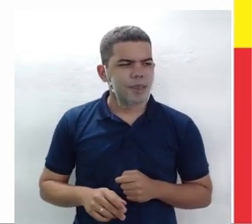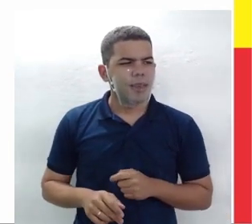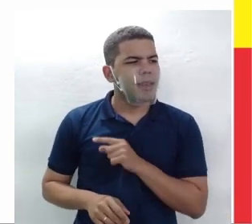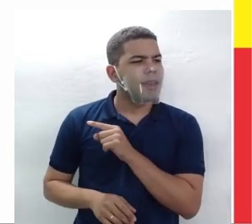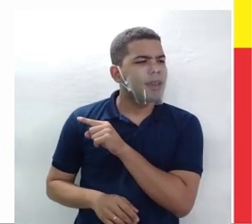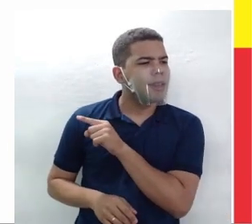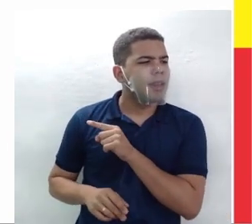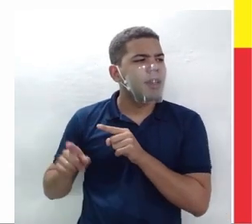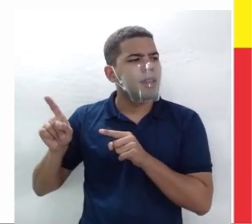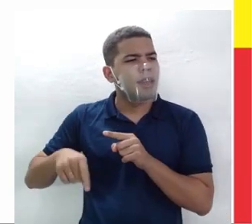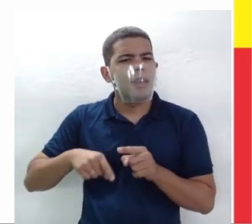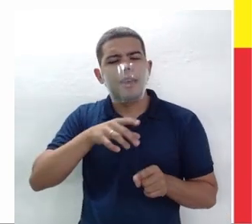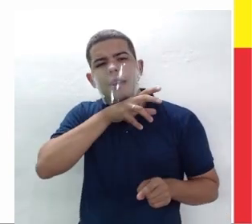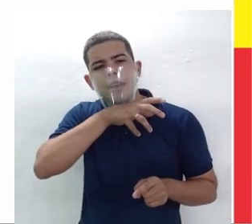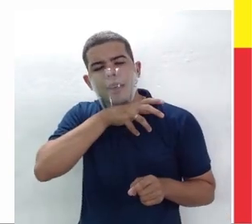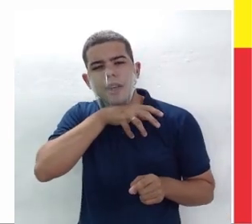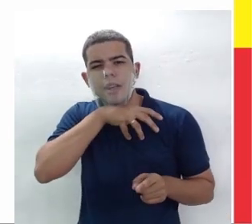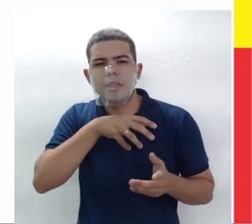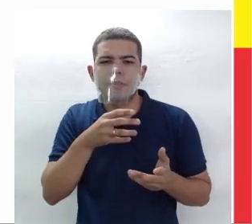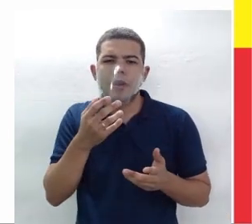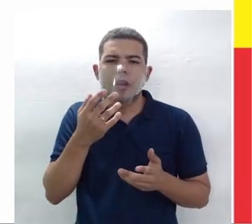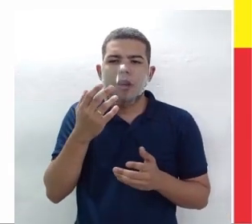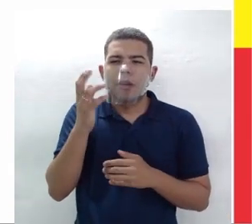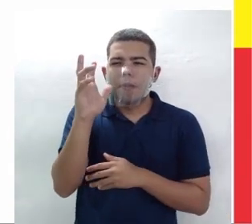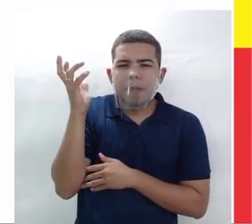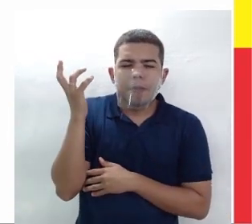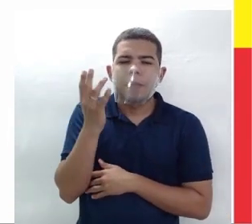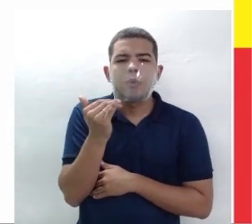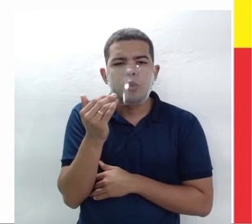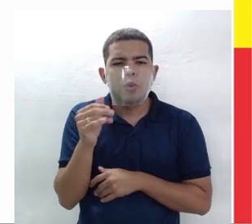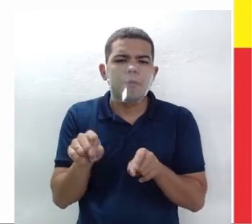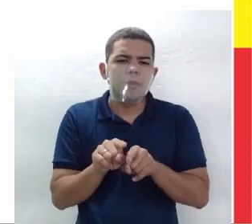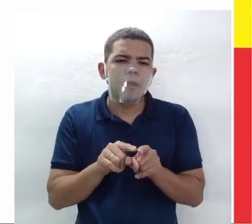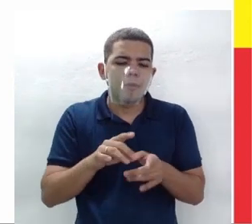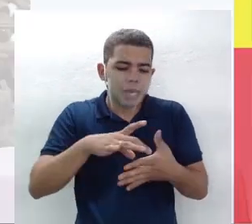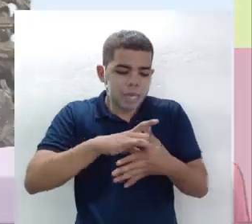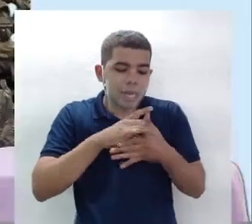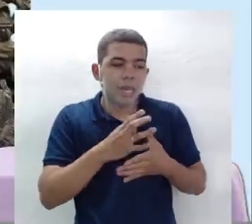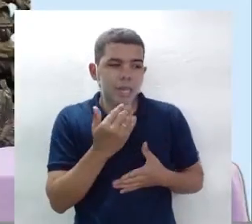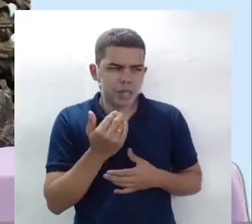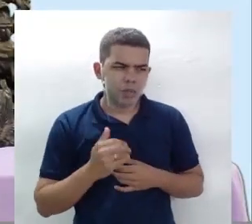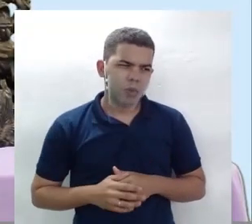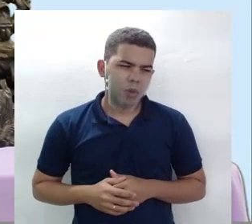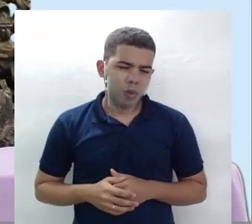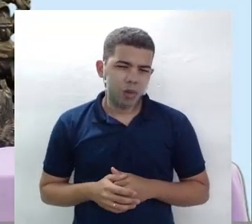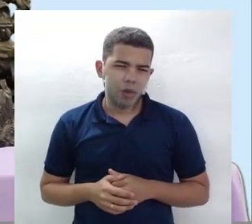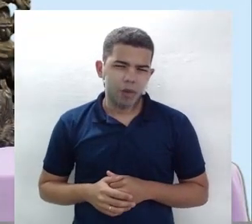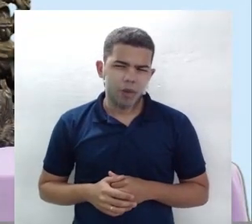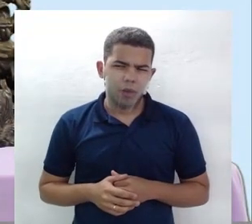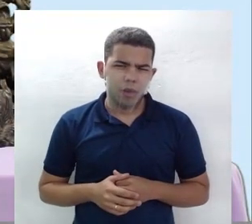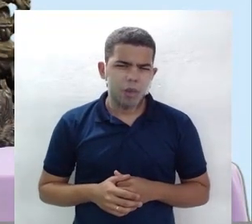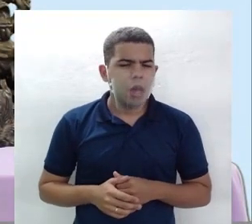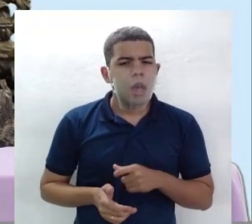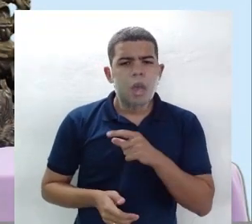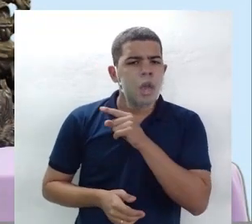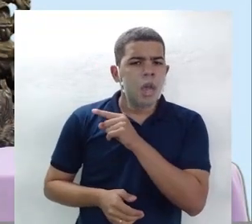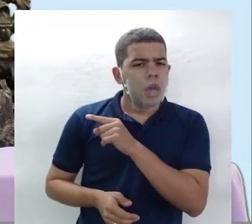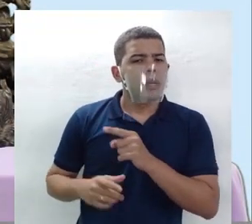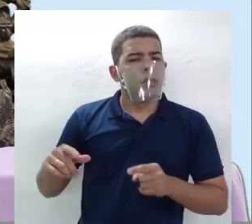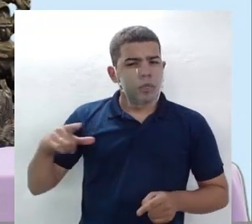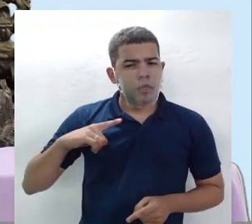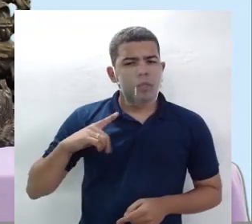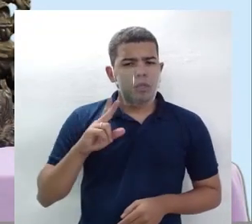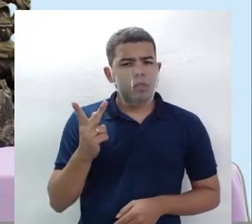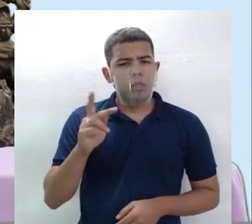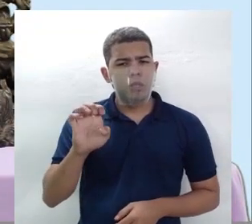herbívoros e animais que são carnívoros, mas ambos animais, eles são heterotróficos,